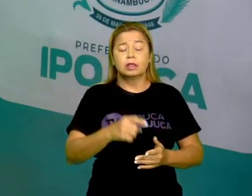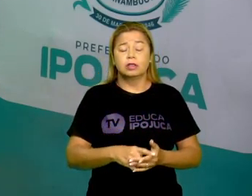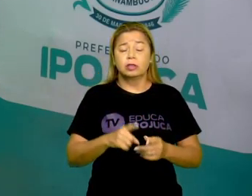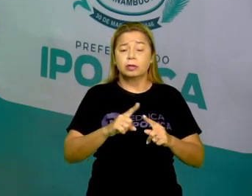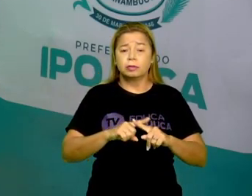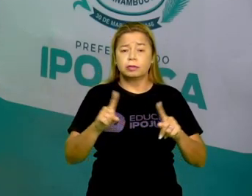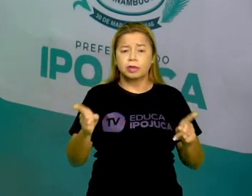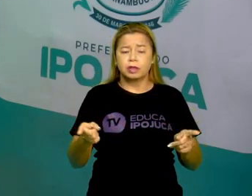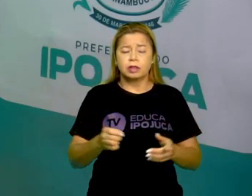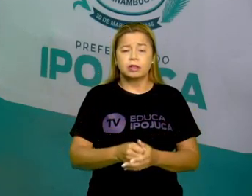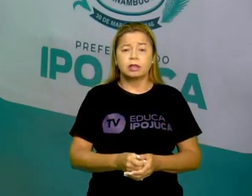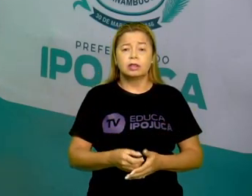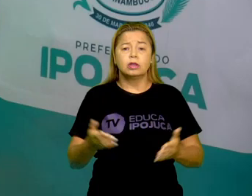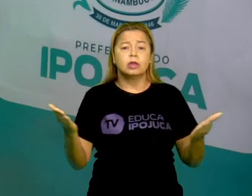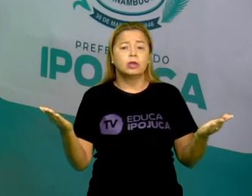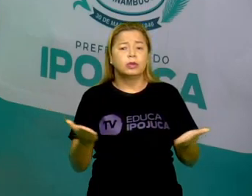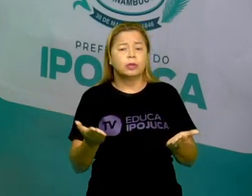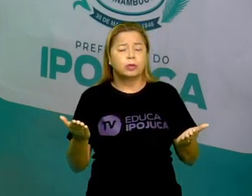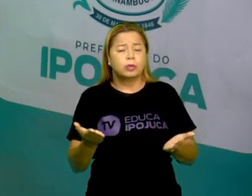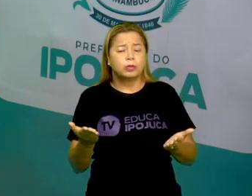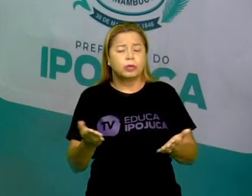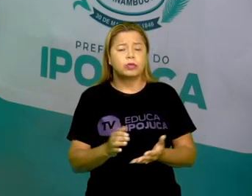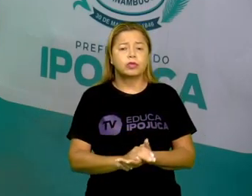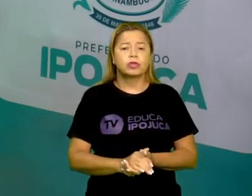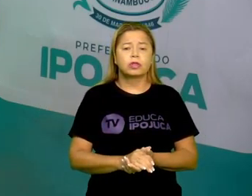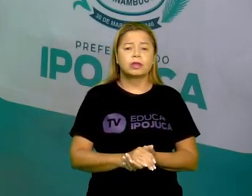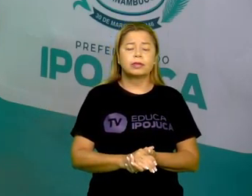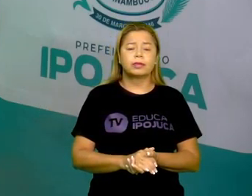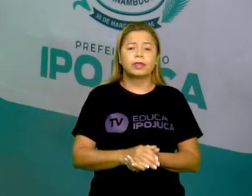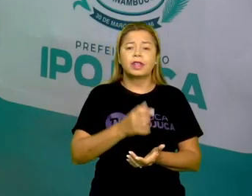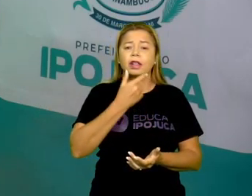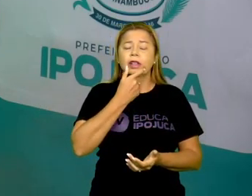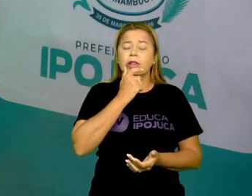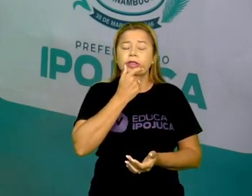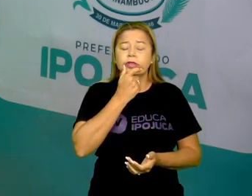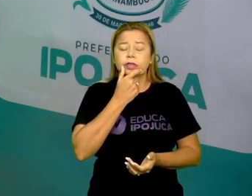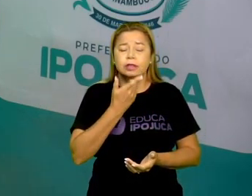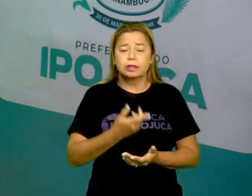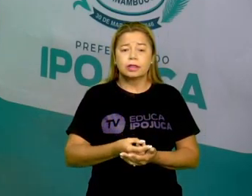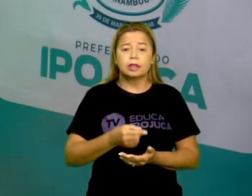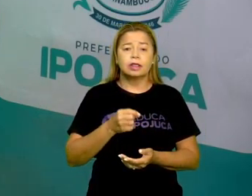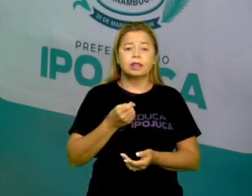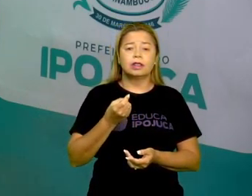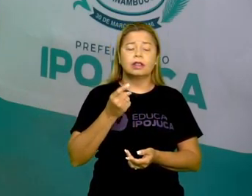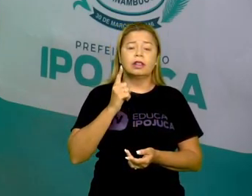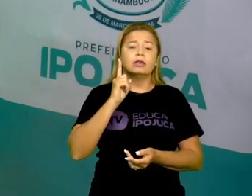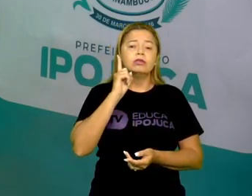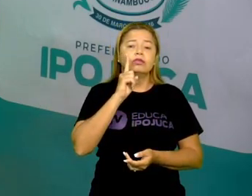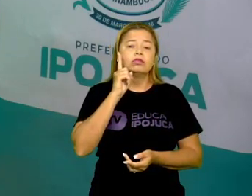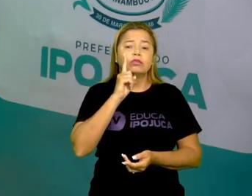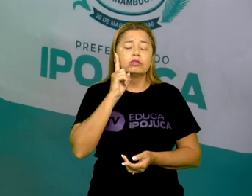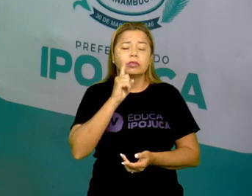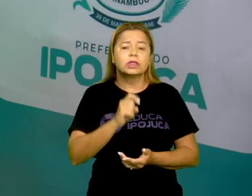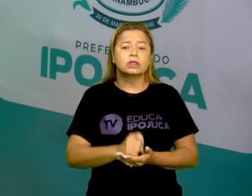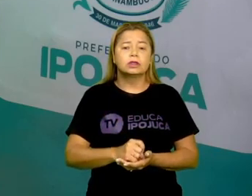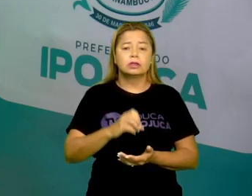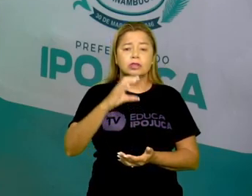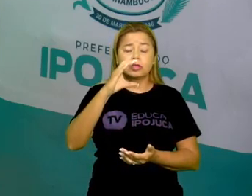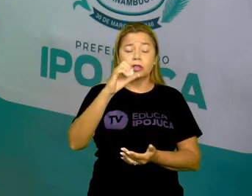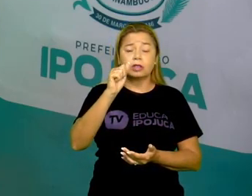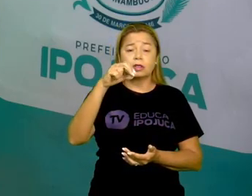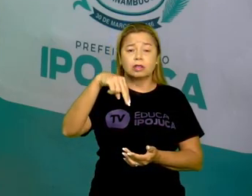ainda a Inglaterra, os Estados Unidos, o Canadá, eles